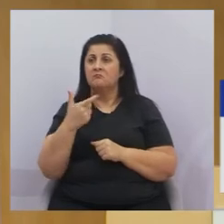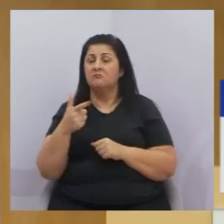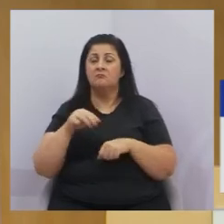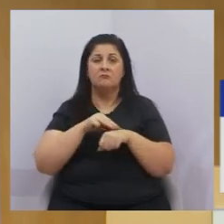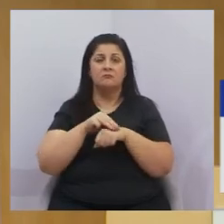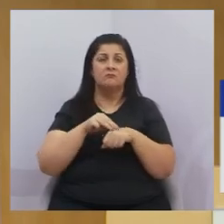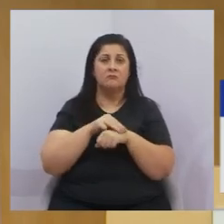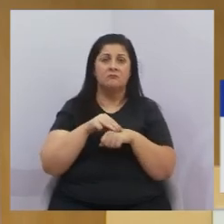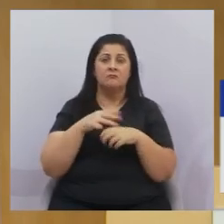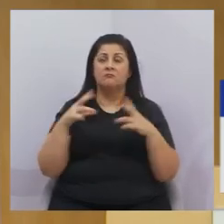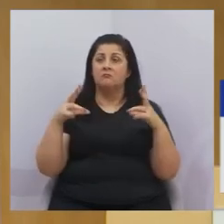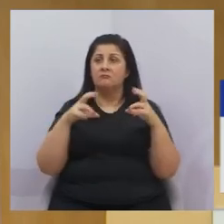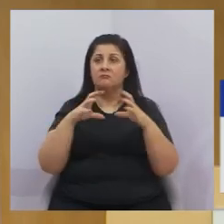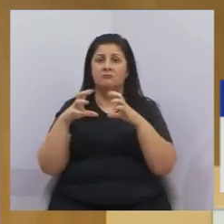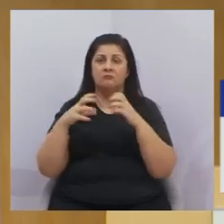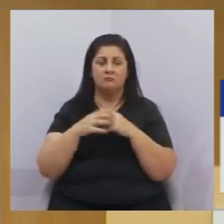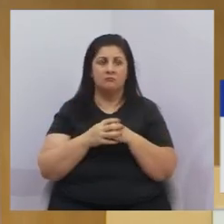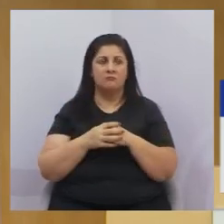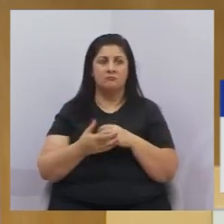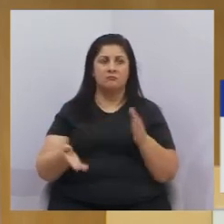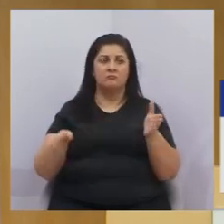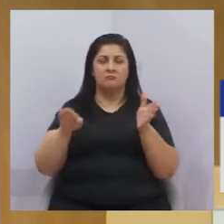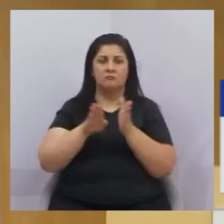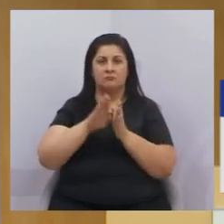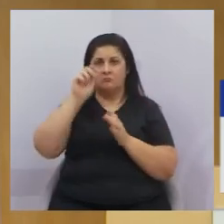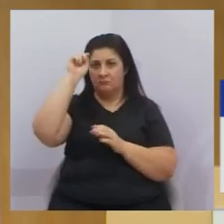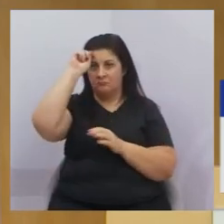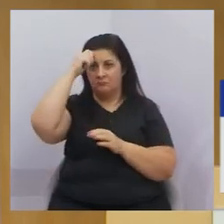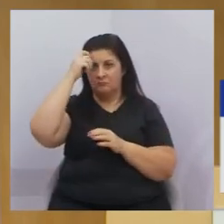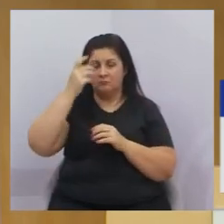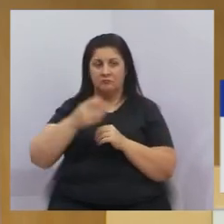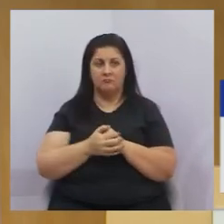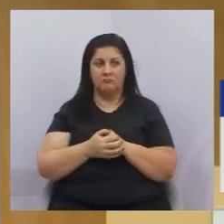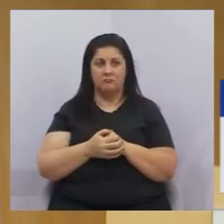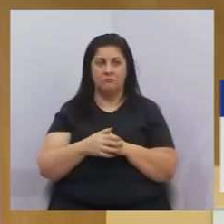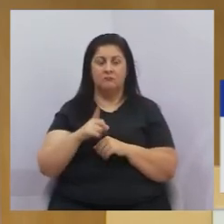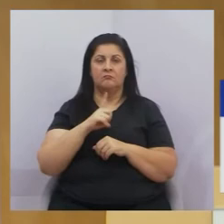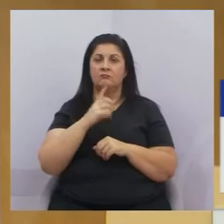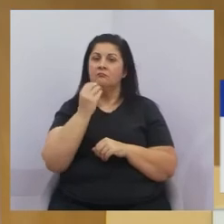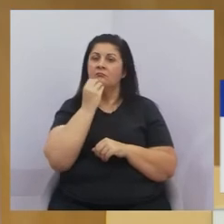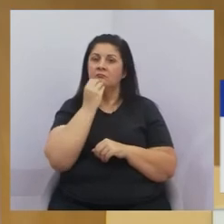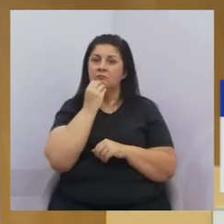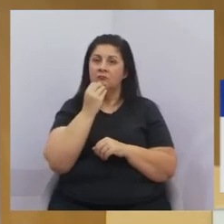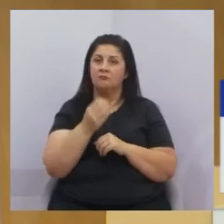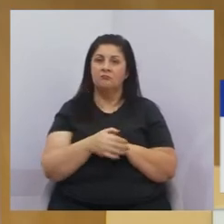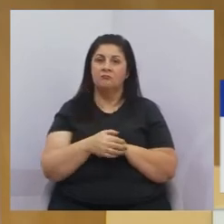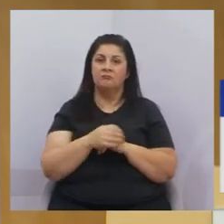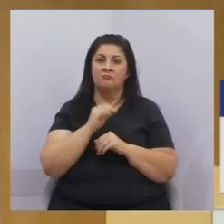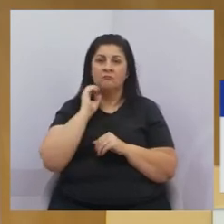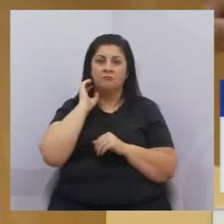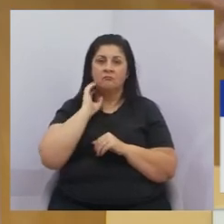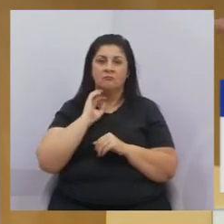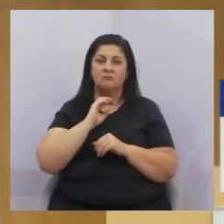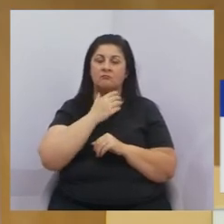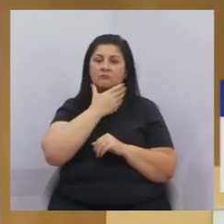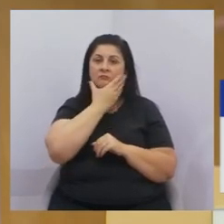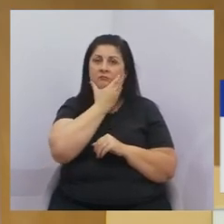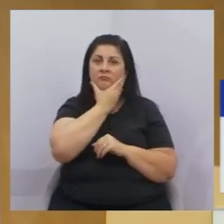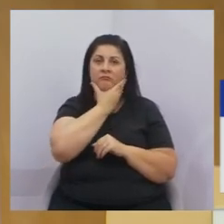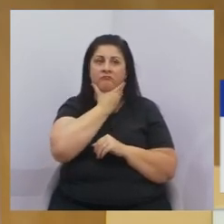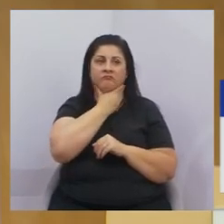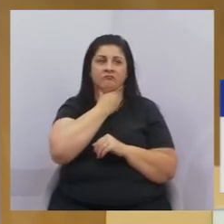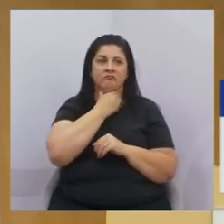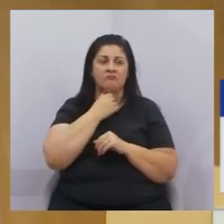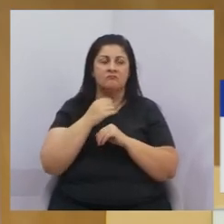E aí, quando a gente, enquanto negro, chega aqui nessa casa, a gente tem uma oportunidade de mudar essa história, mudar